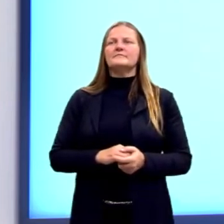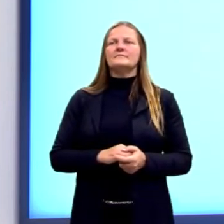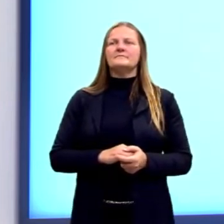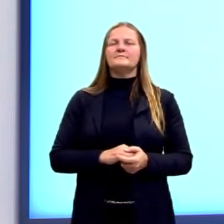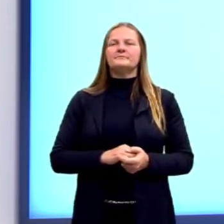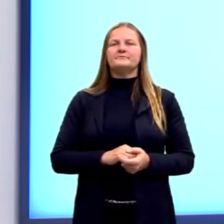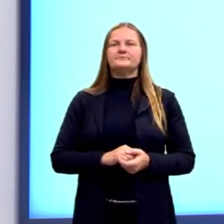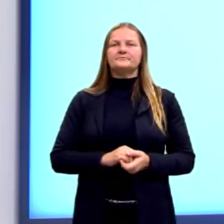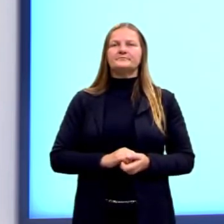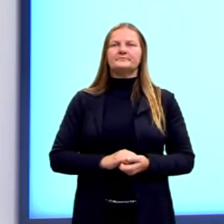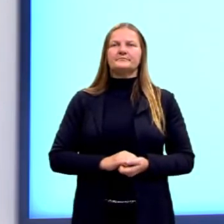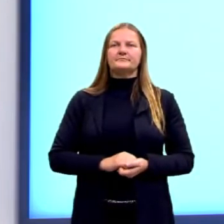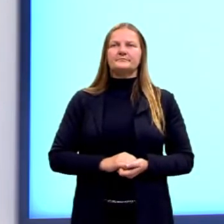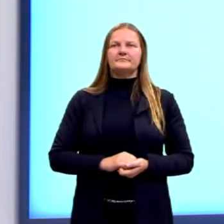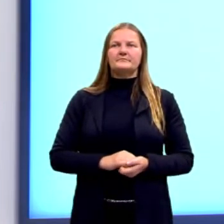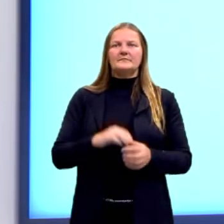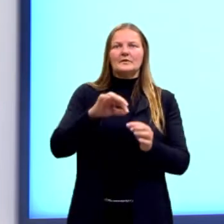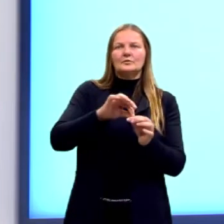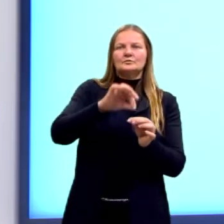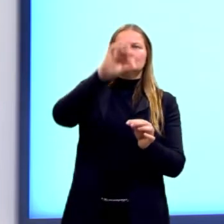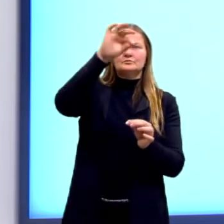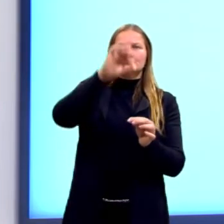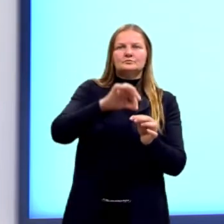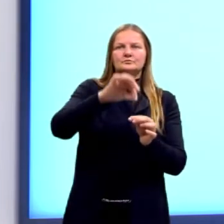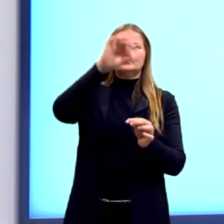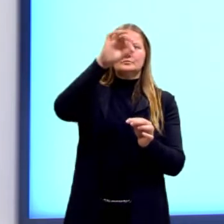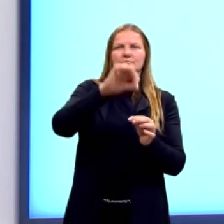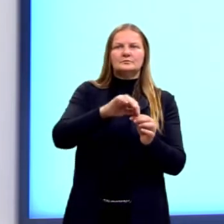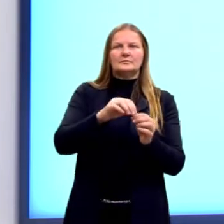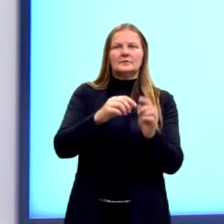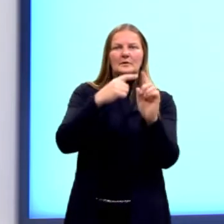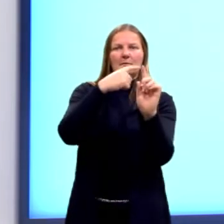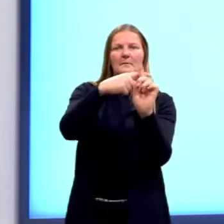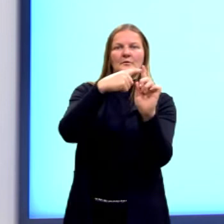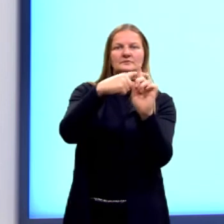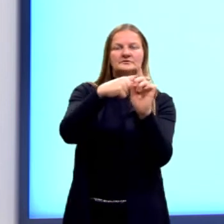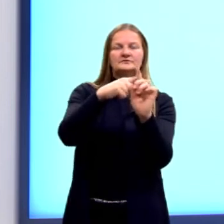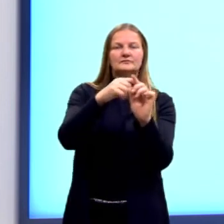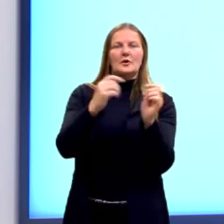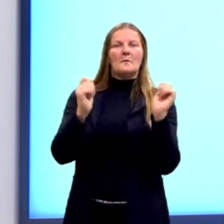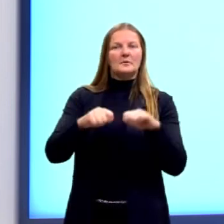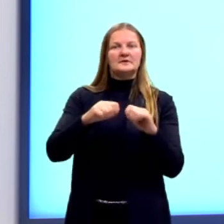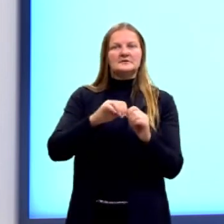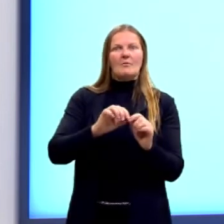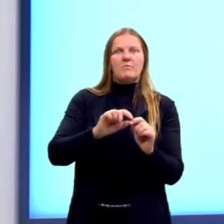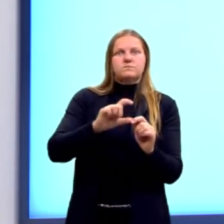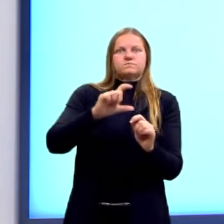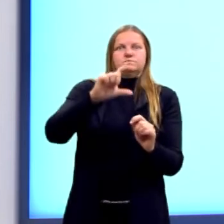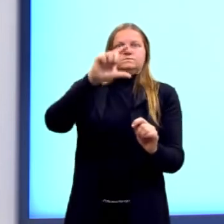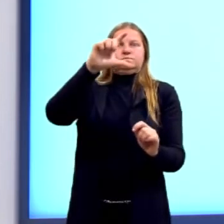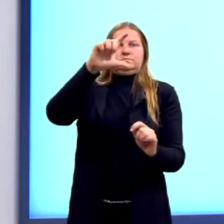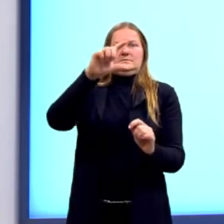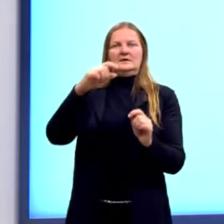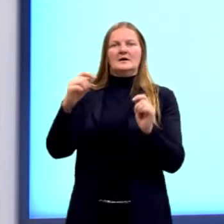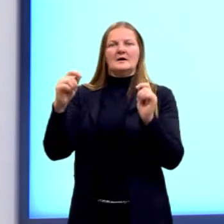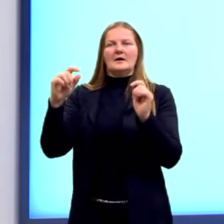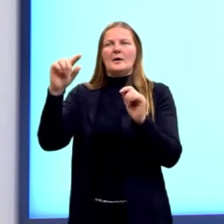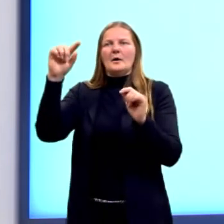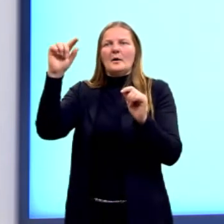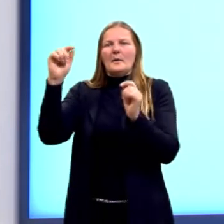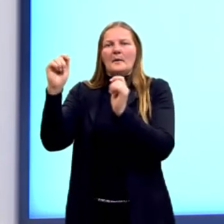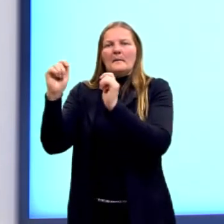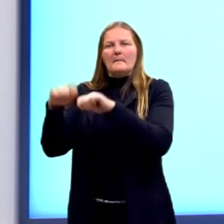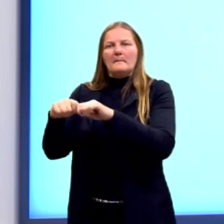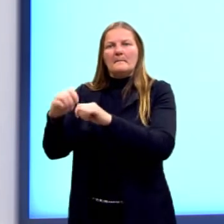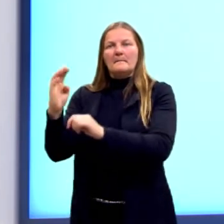neste caso aqui a gente e esse é o maior na parte mais positiva do campo e aqui a gente tem